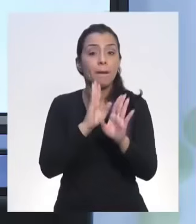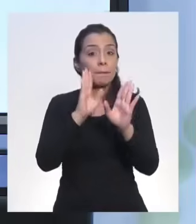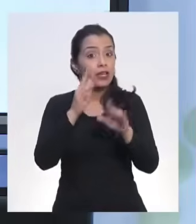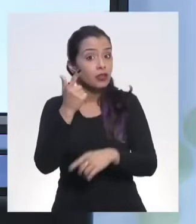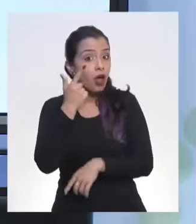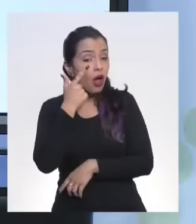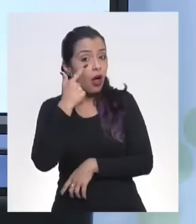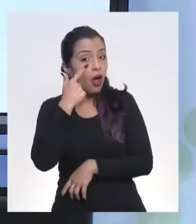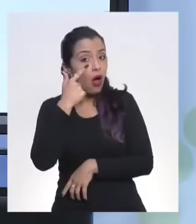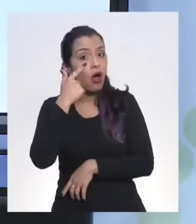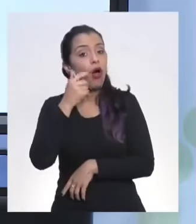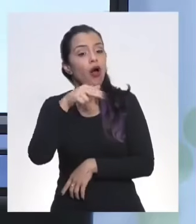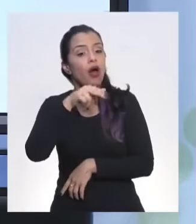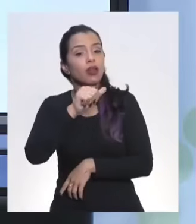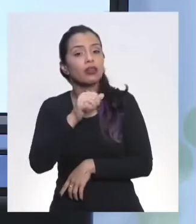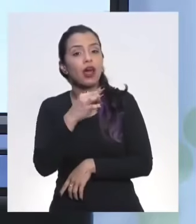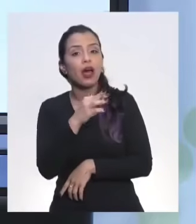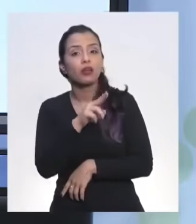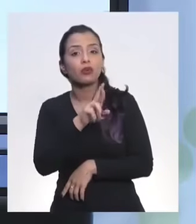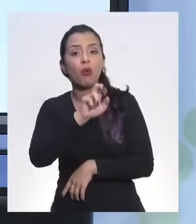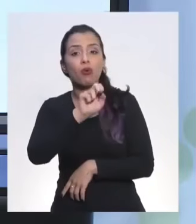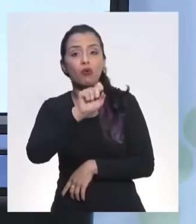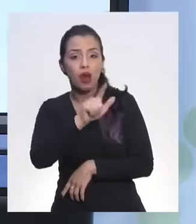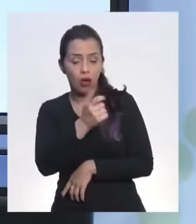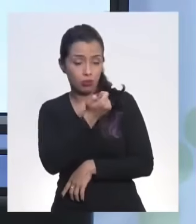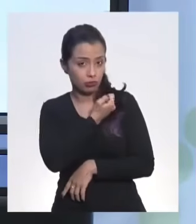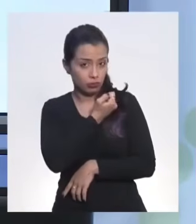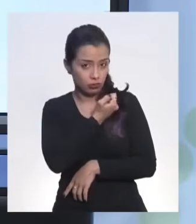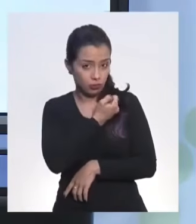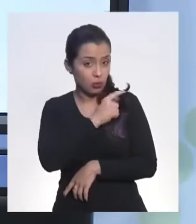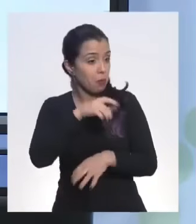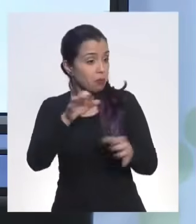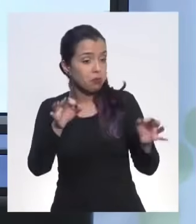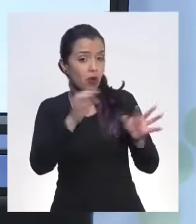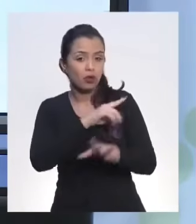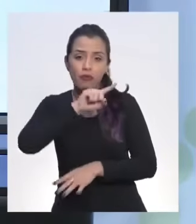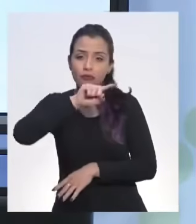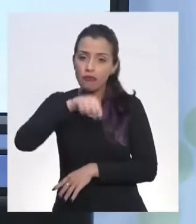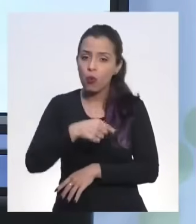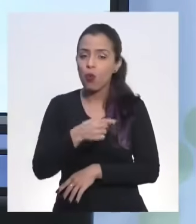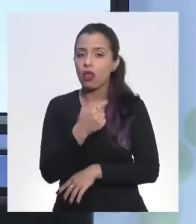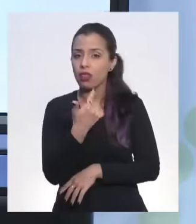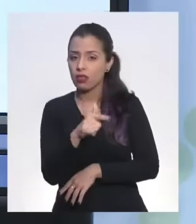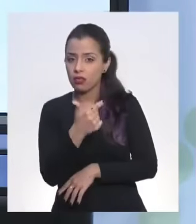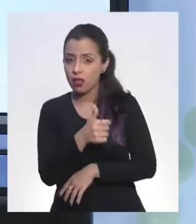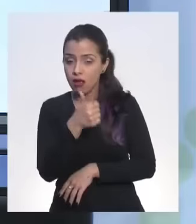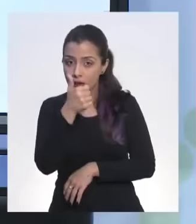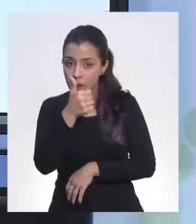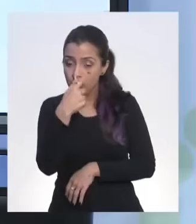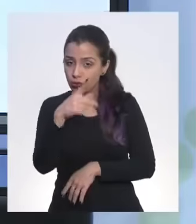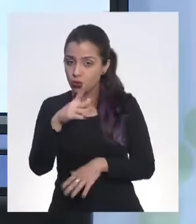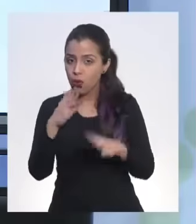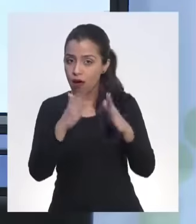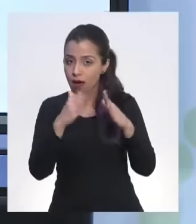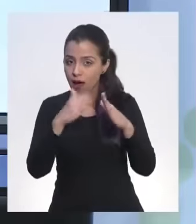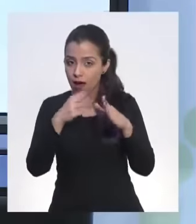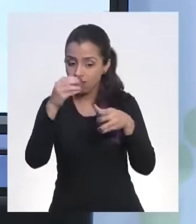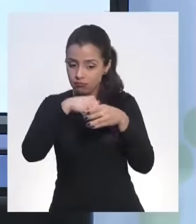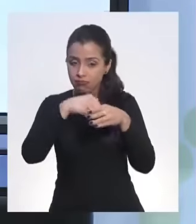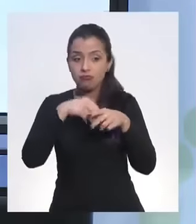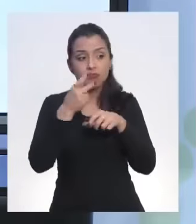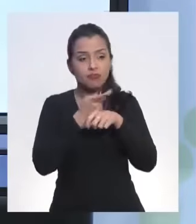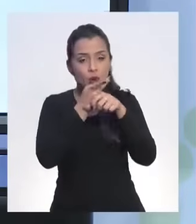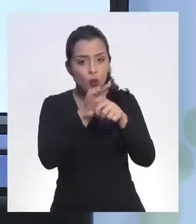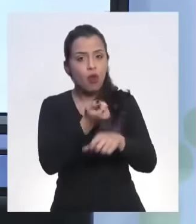hein? Não pode esquecer, tem que ser natural. Então tem que ser um número inteiro. Então é uma definição aí encontrar um número